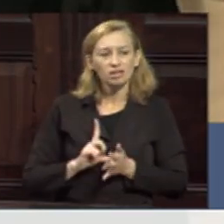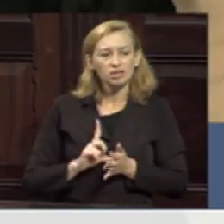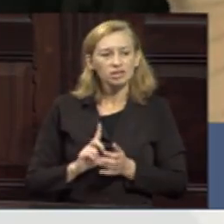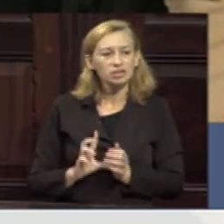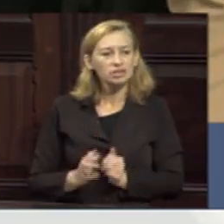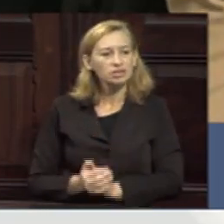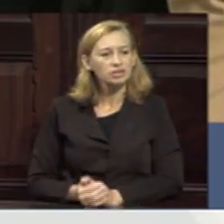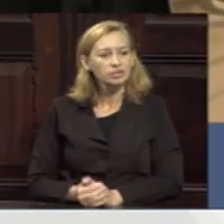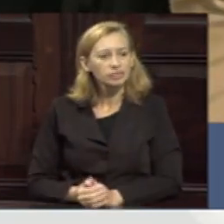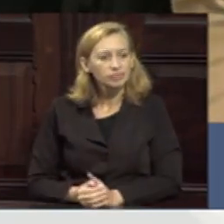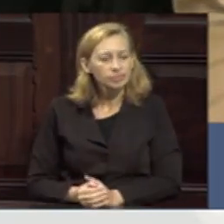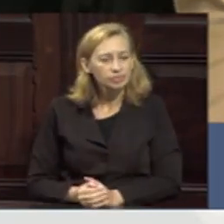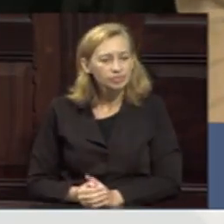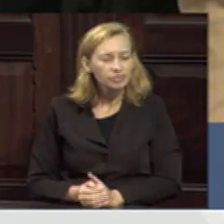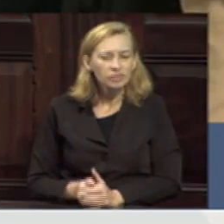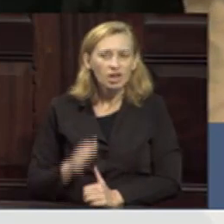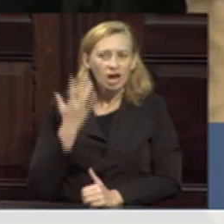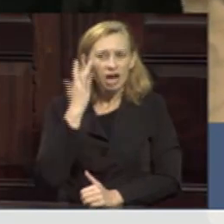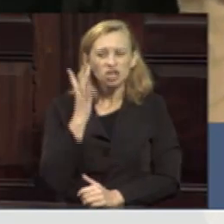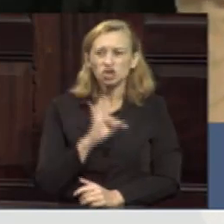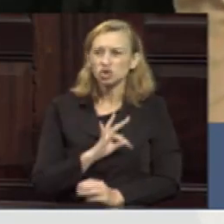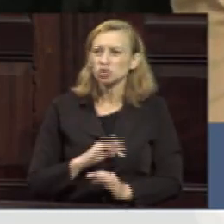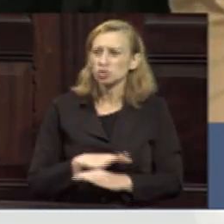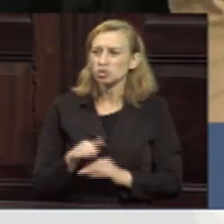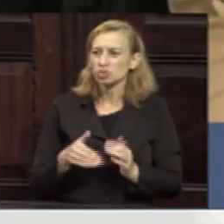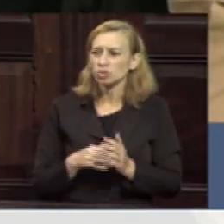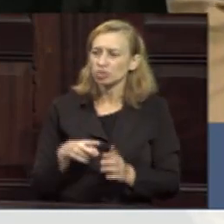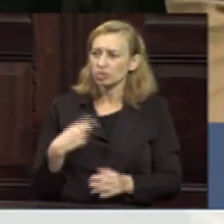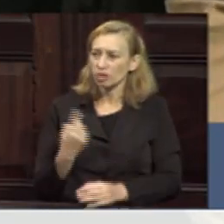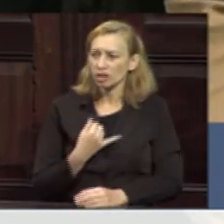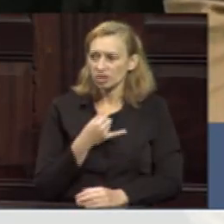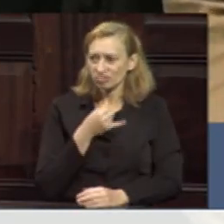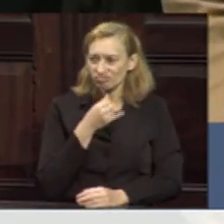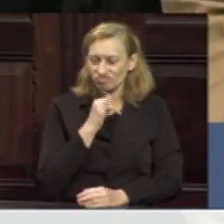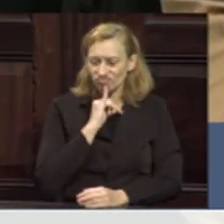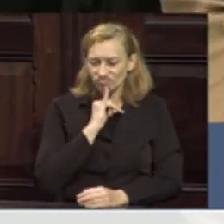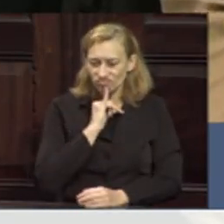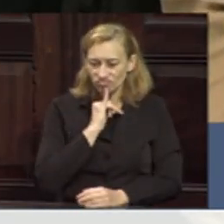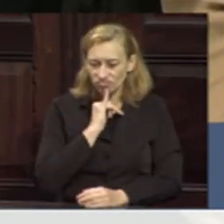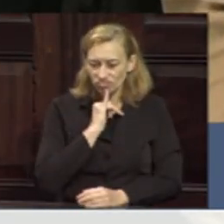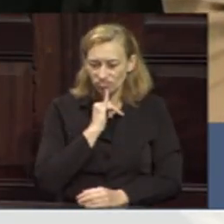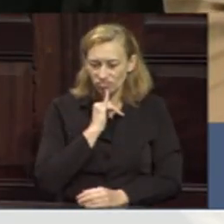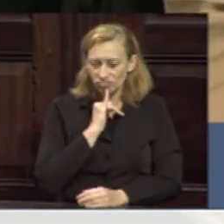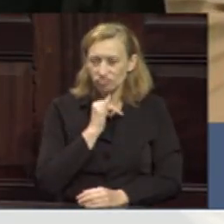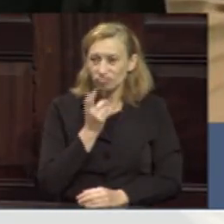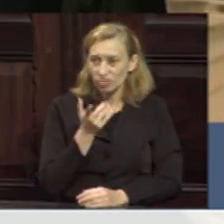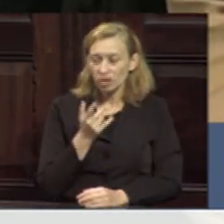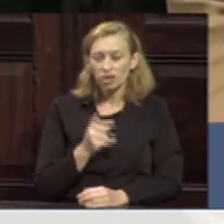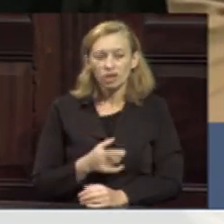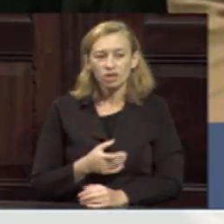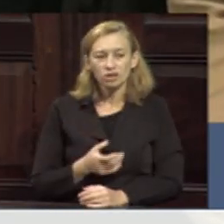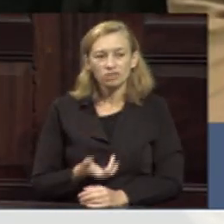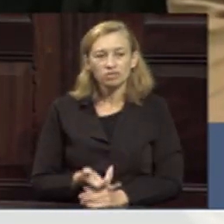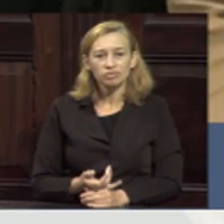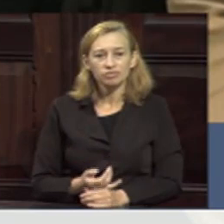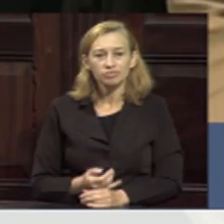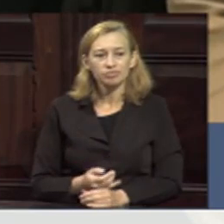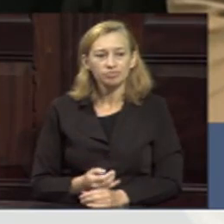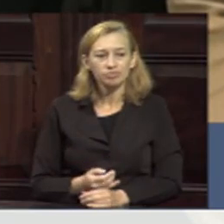eu acho que todos nós estamos chocados, profundamente